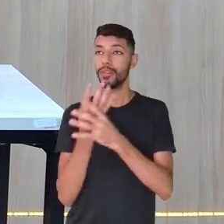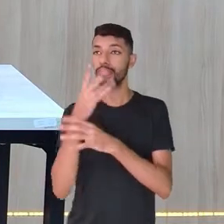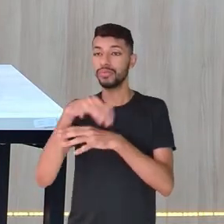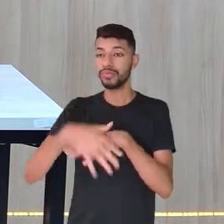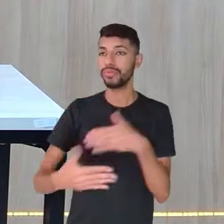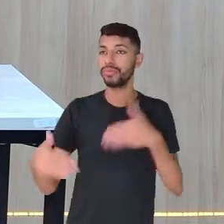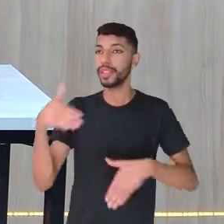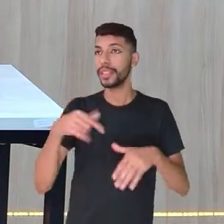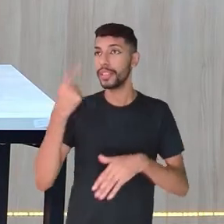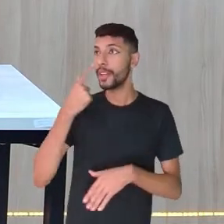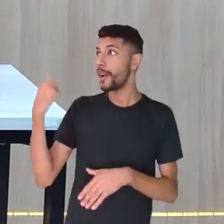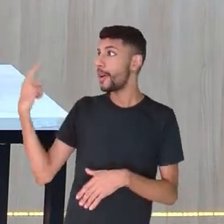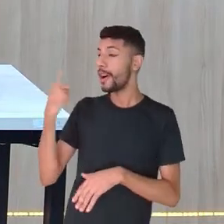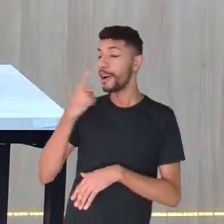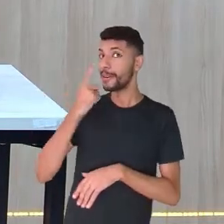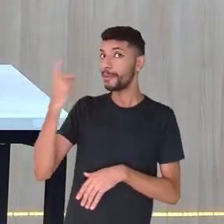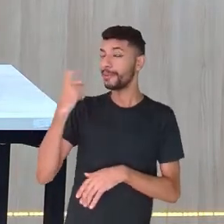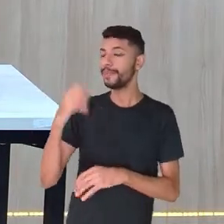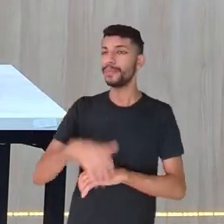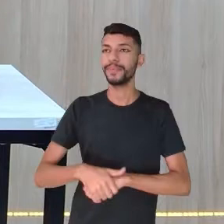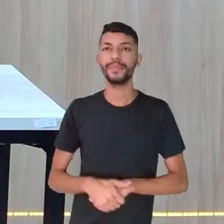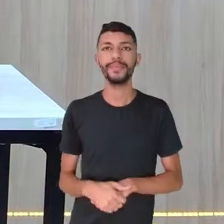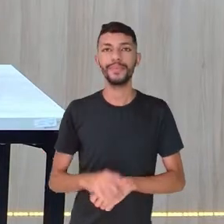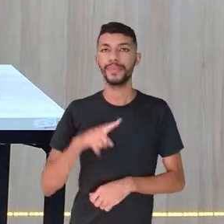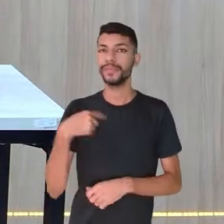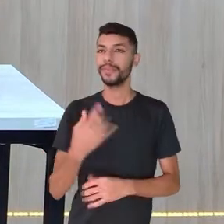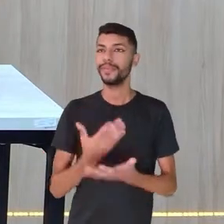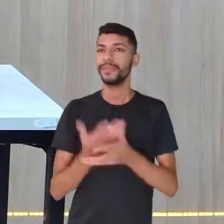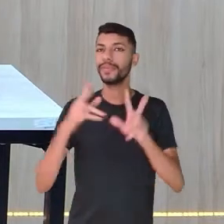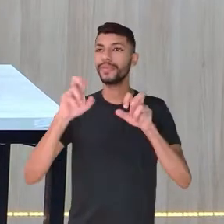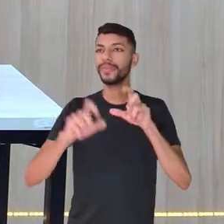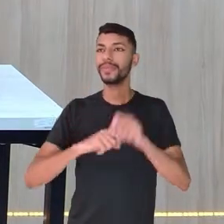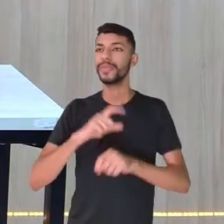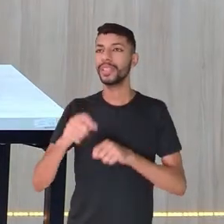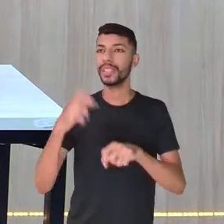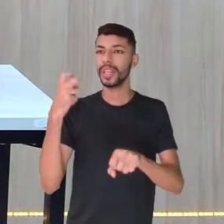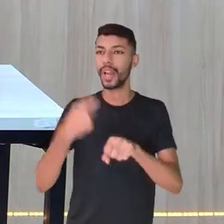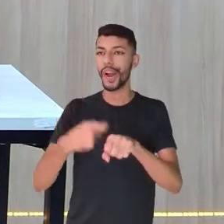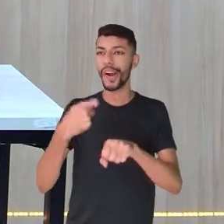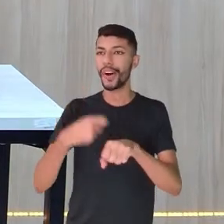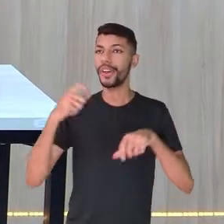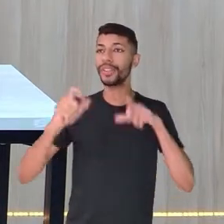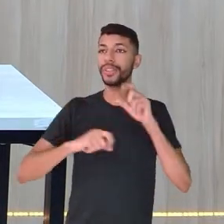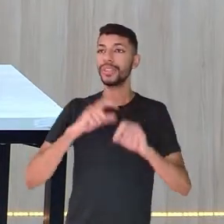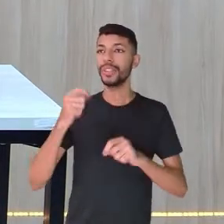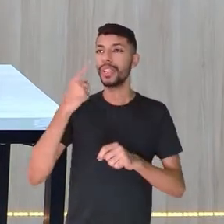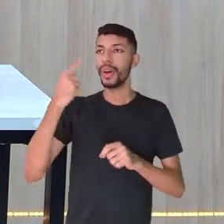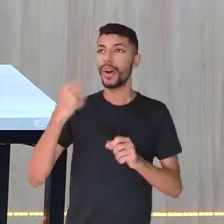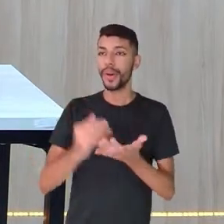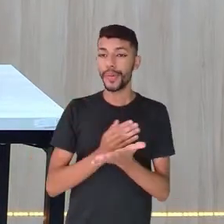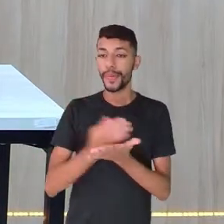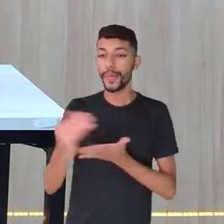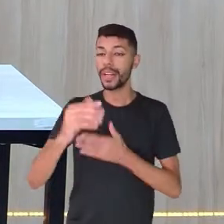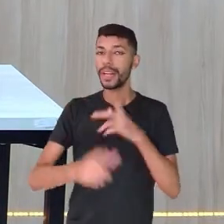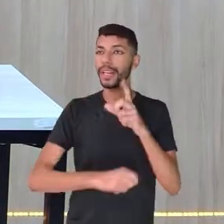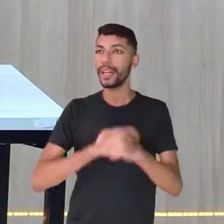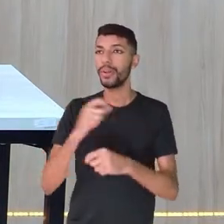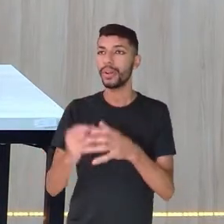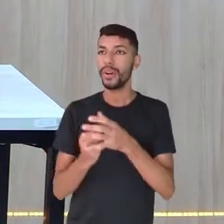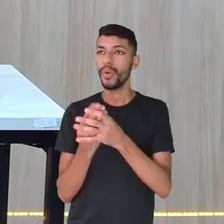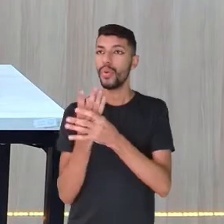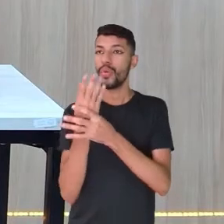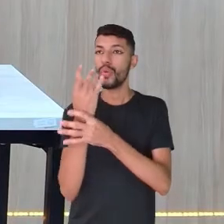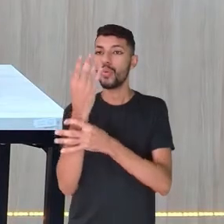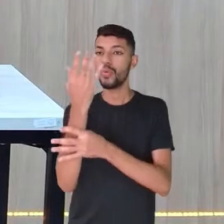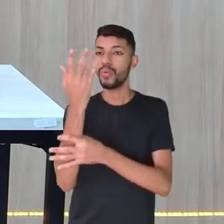que interessante isso, gente. Para a gente falar de rocha, a gente vai começar, o ponto de partida são os vulcões. Como